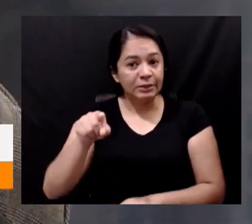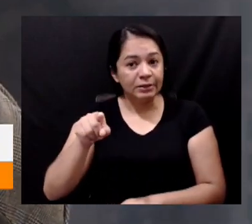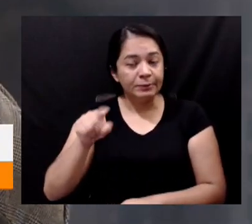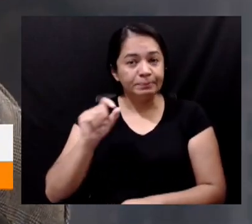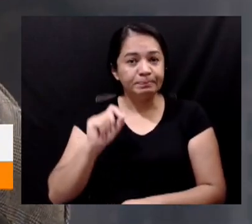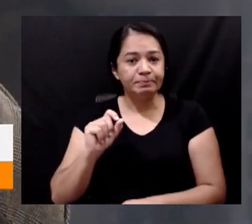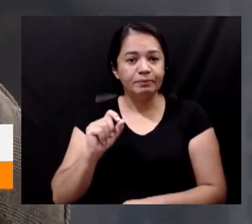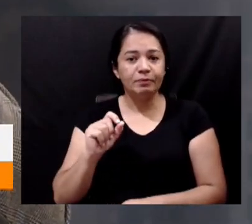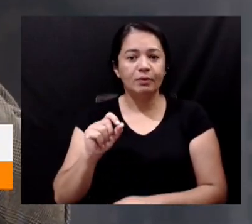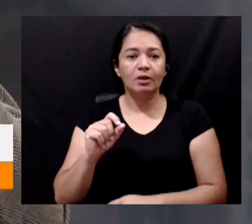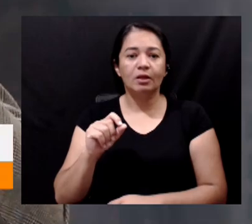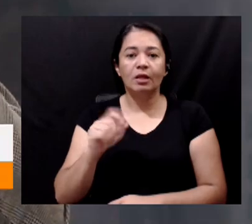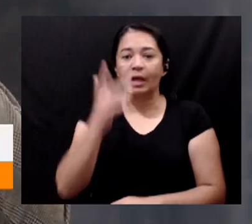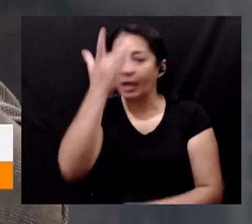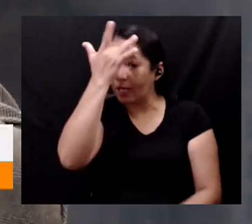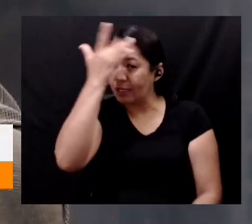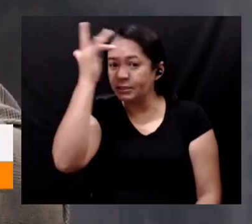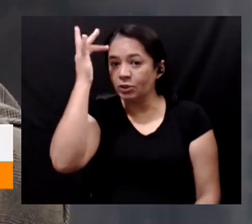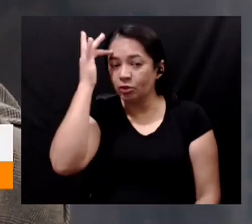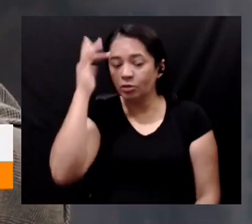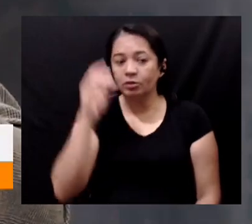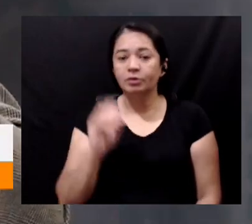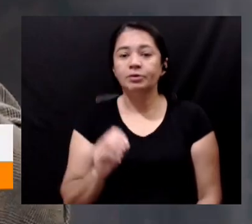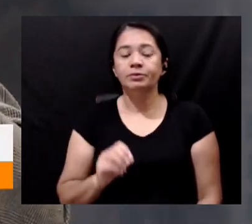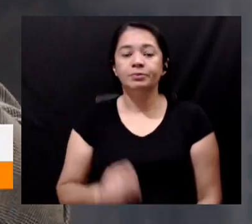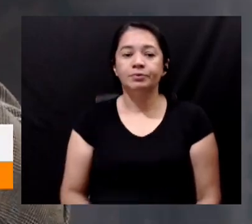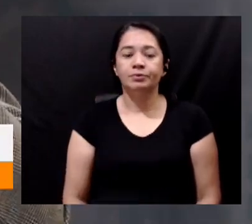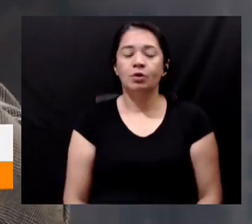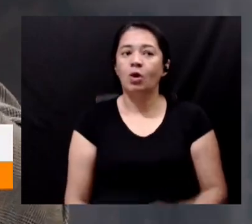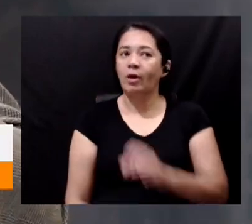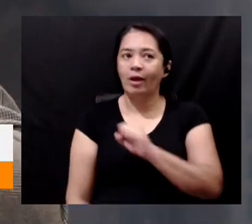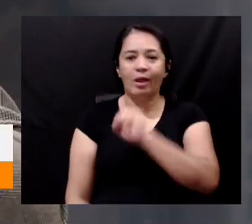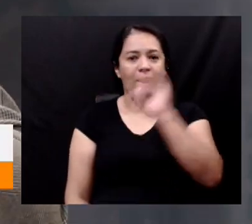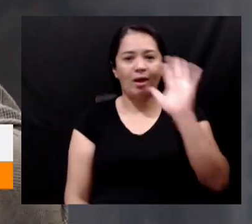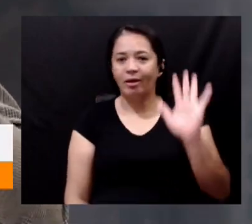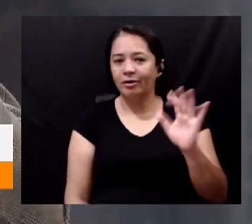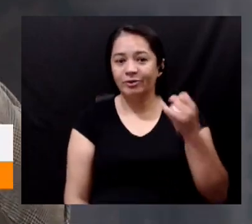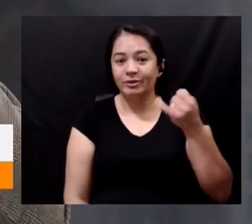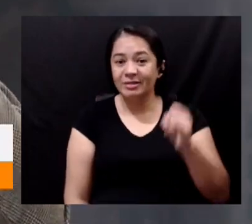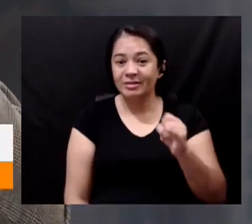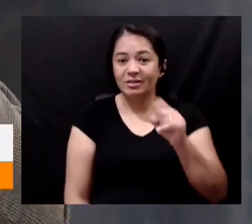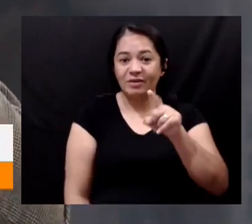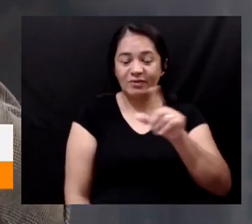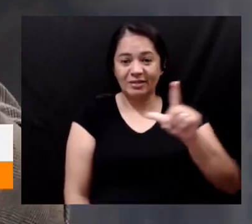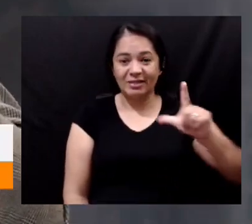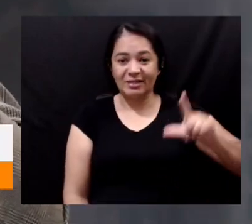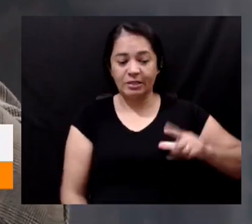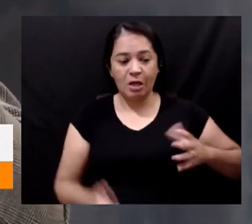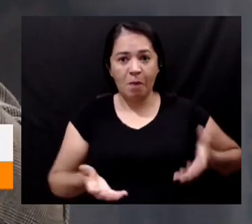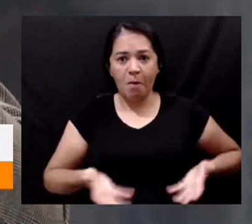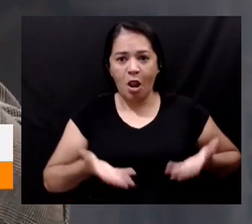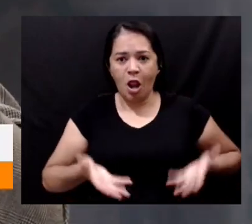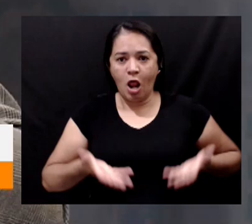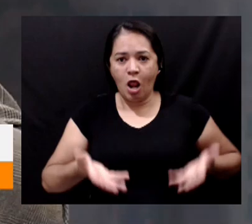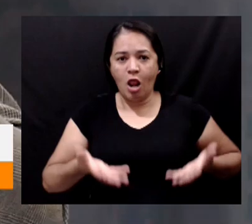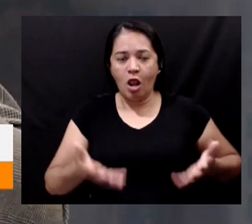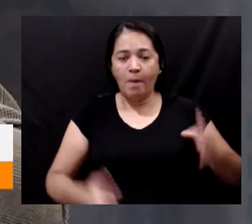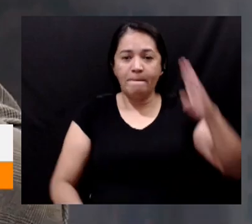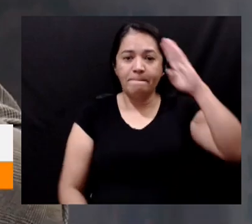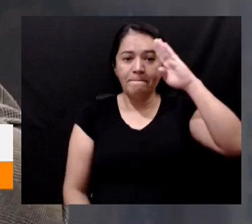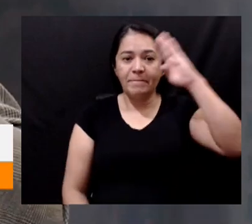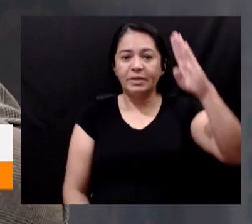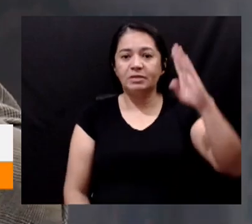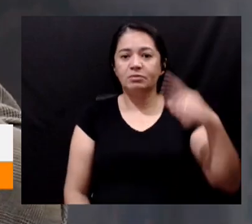saúde mental, Exato. né. Uhum. Lógico, se você tem uma hiperestimulação, principalmente a gente falando em termos